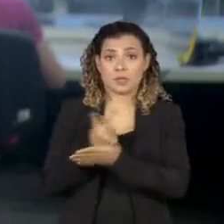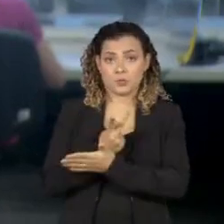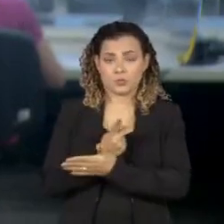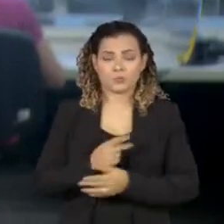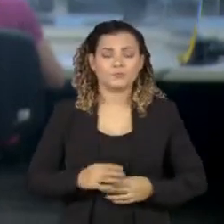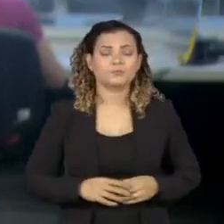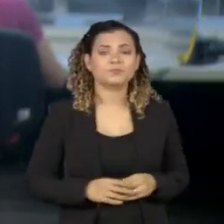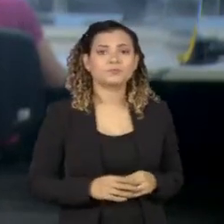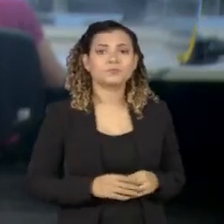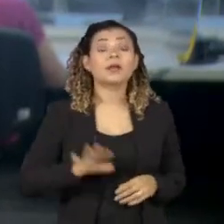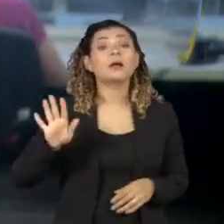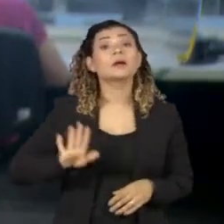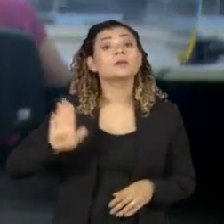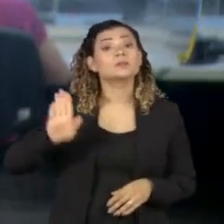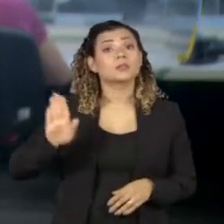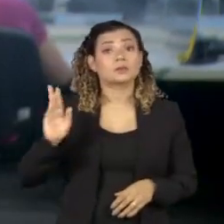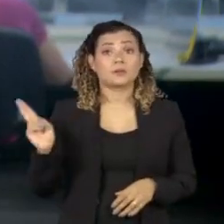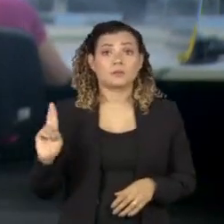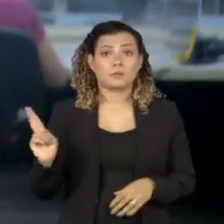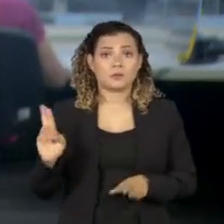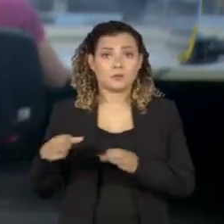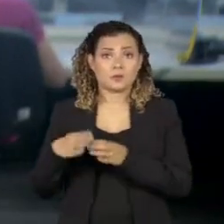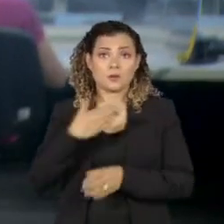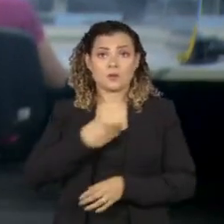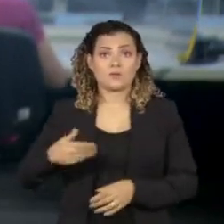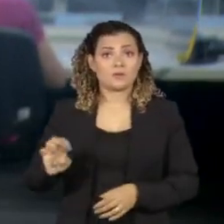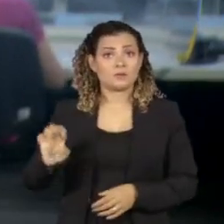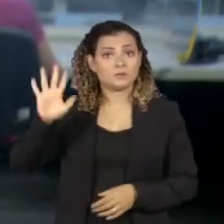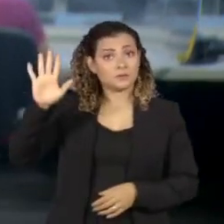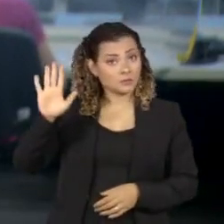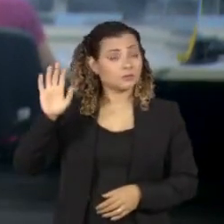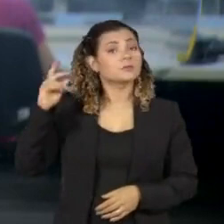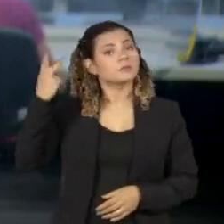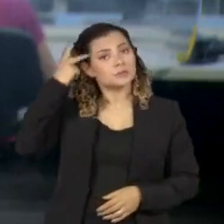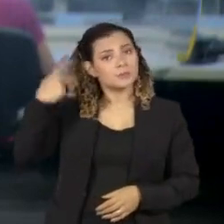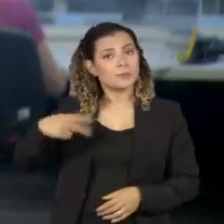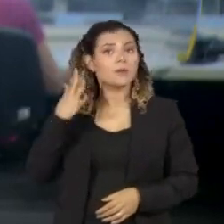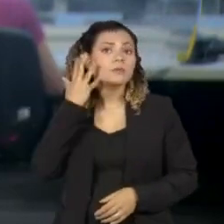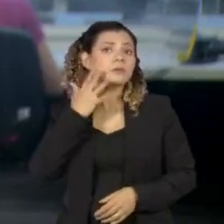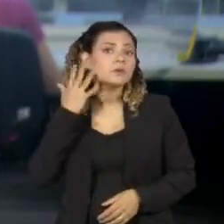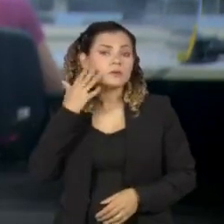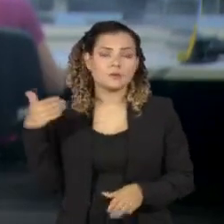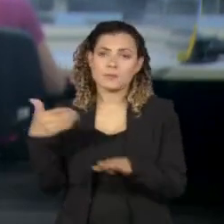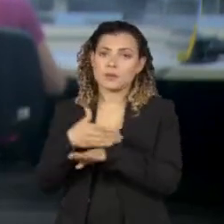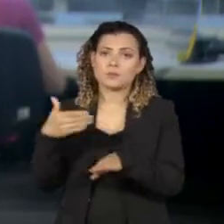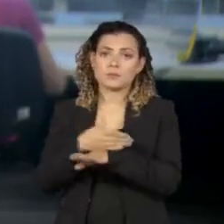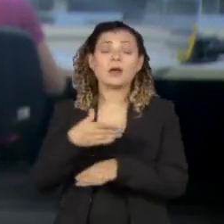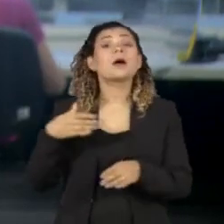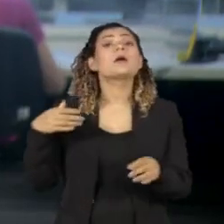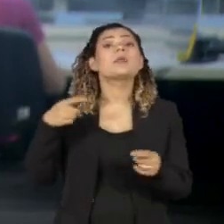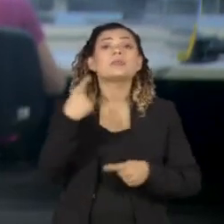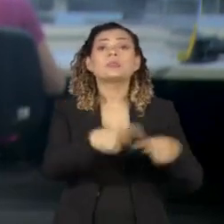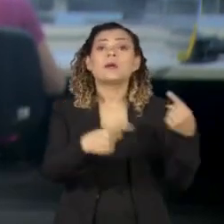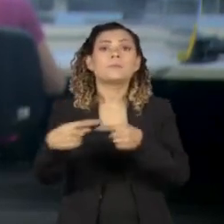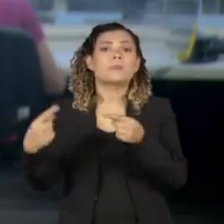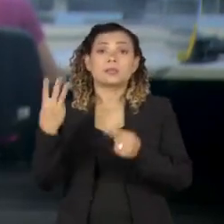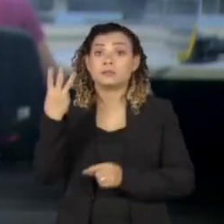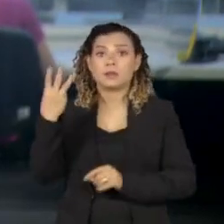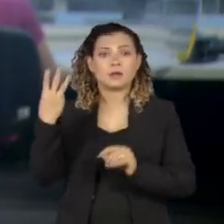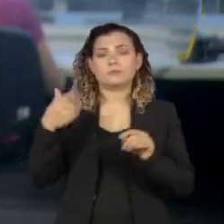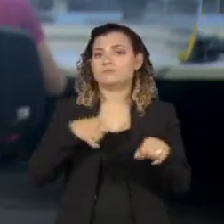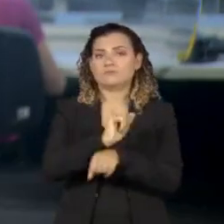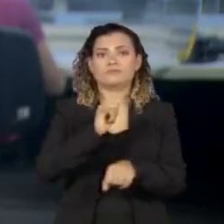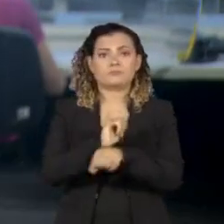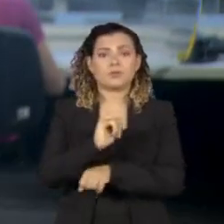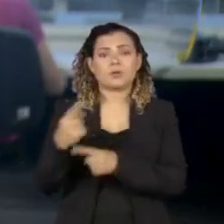o candidato do Republicano ao governo de São Paulo Tarcísio de Freitas não participará de três debates programados contra